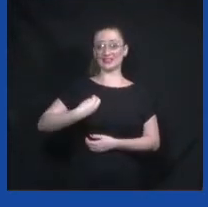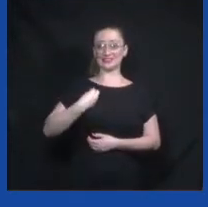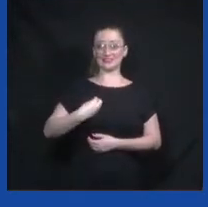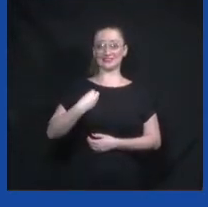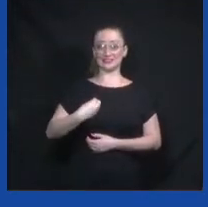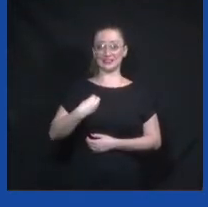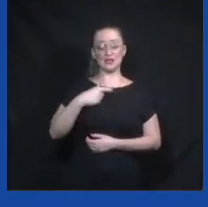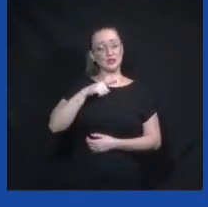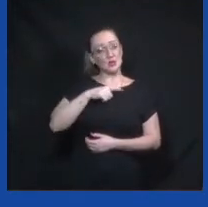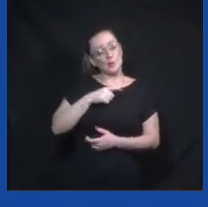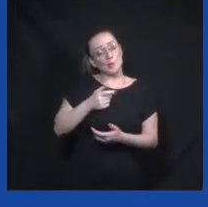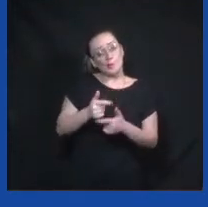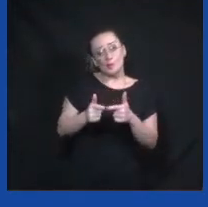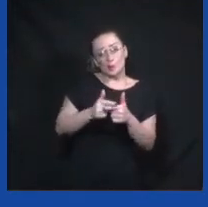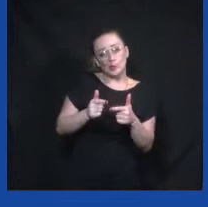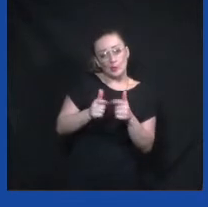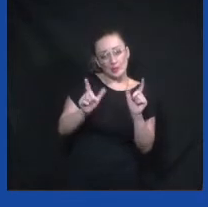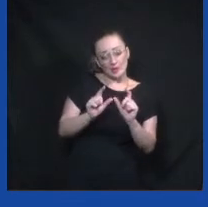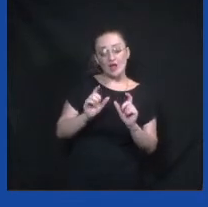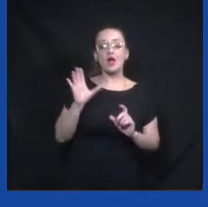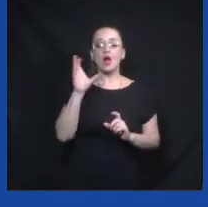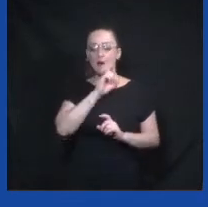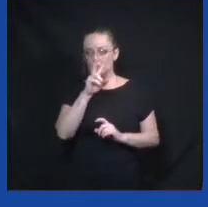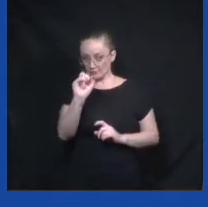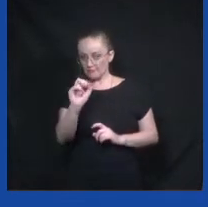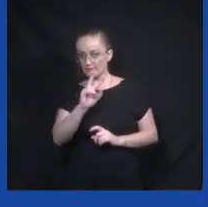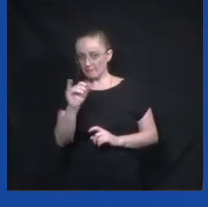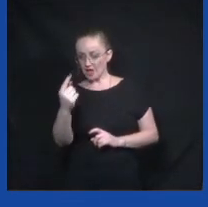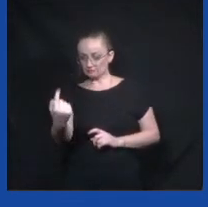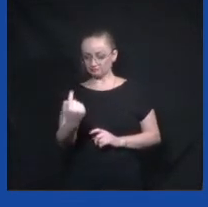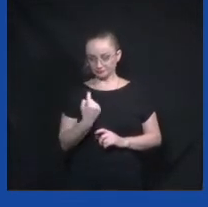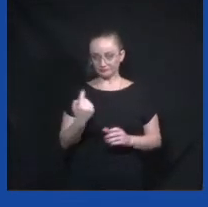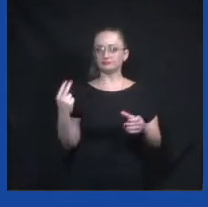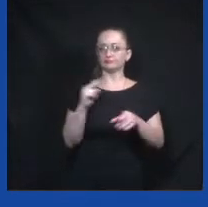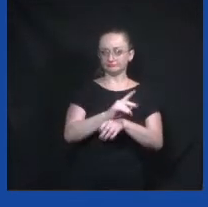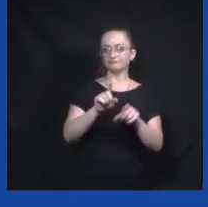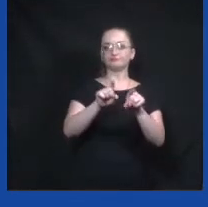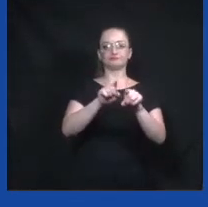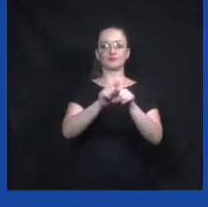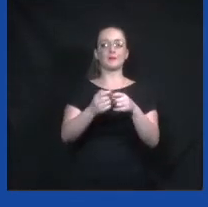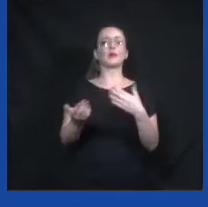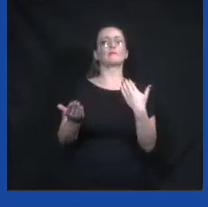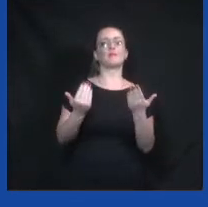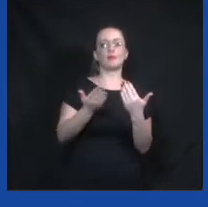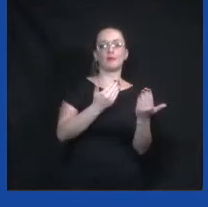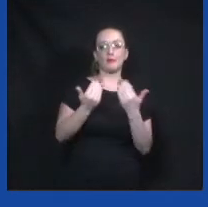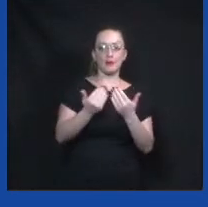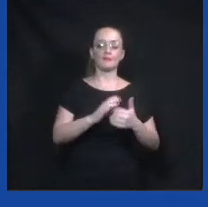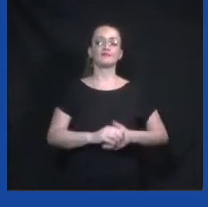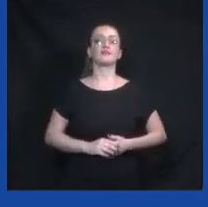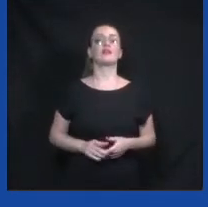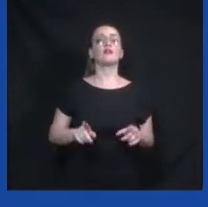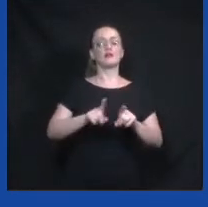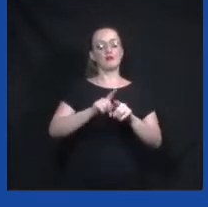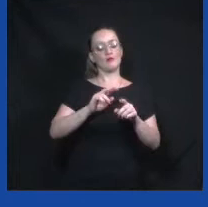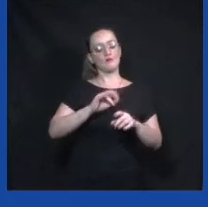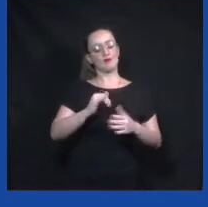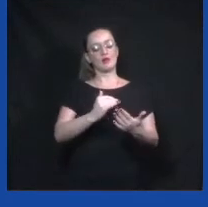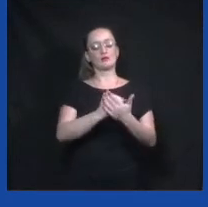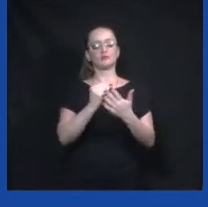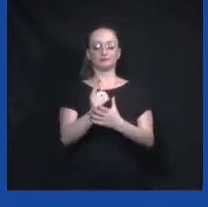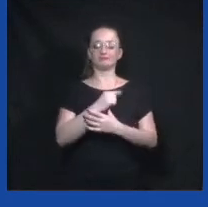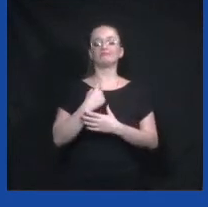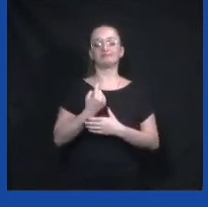pequeno imprevisto, daqui a pouquinho vai participar com a gente e também trará uma contribuição muito